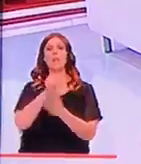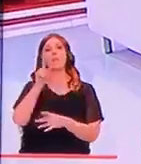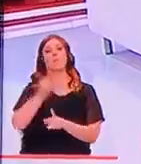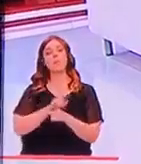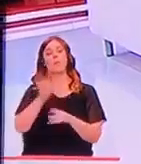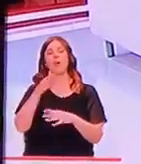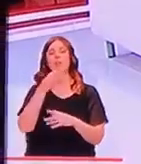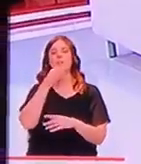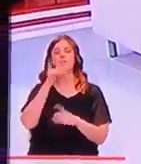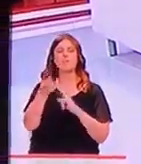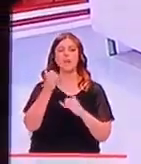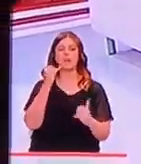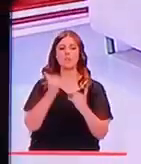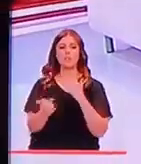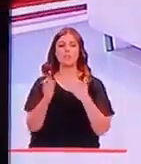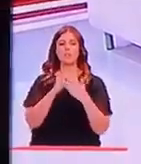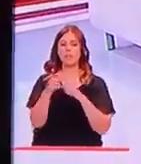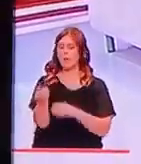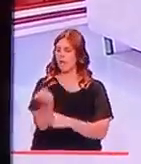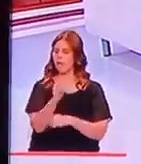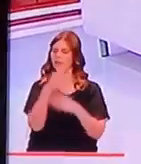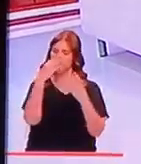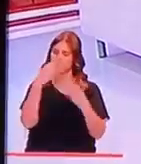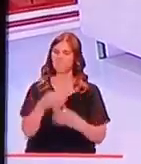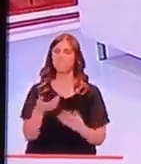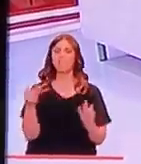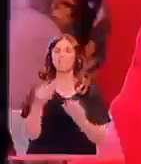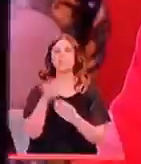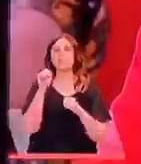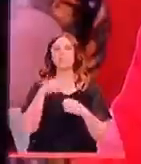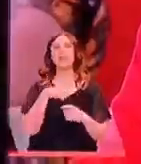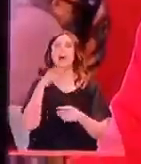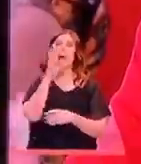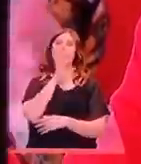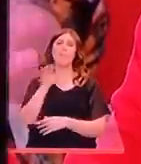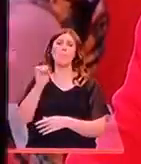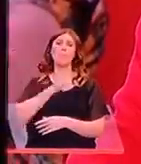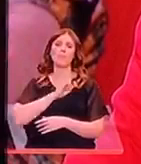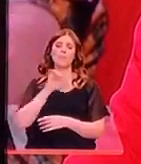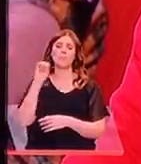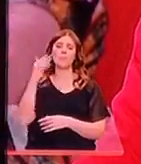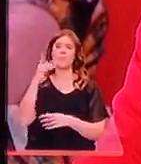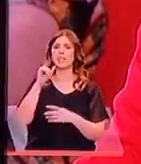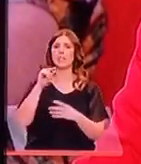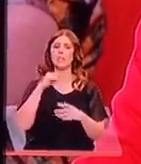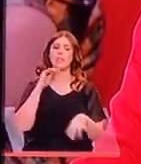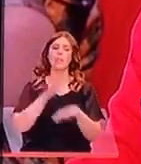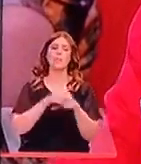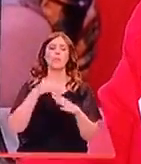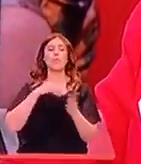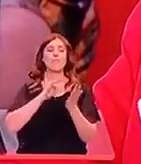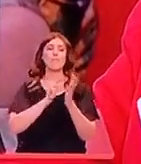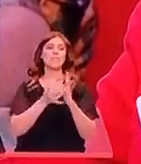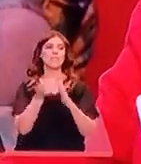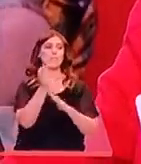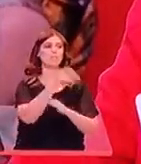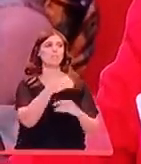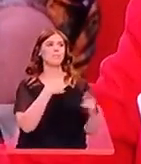dos perigos, dos malefícios do sol. Exatamente. É um hábito meu, principalmente, e também lidando muito com o Brasil, um